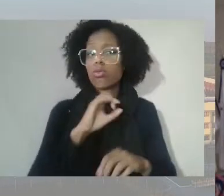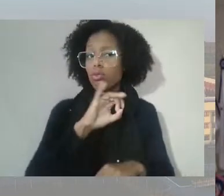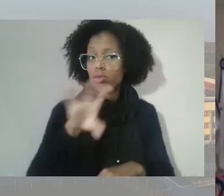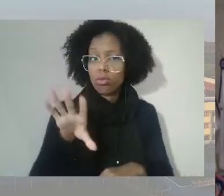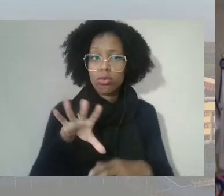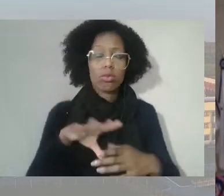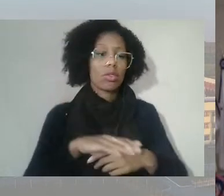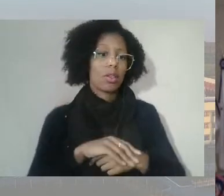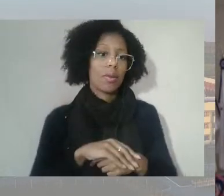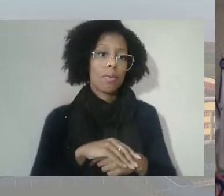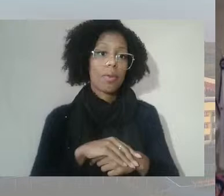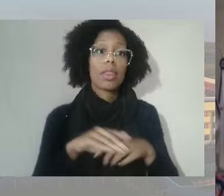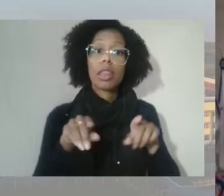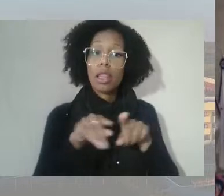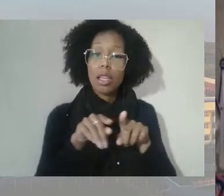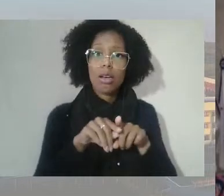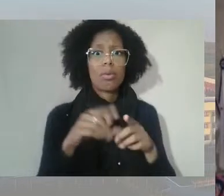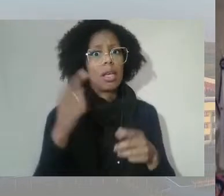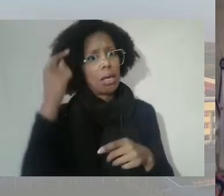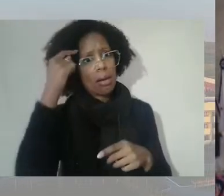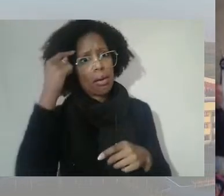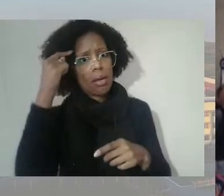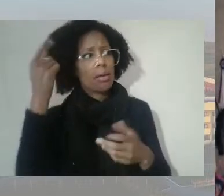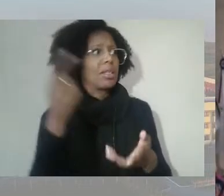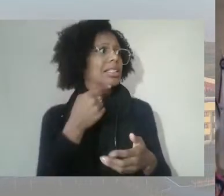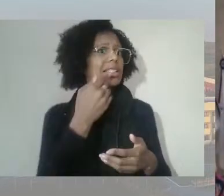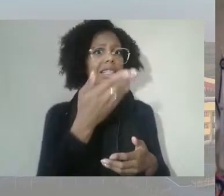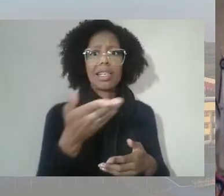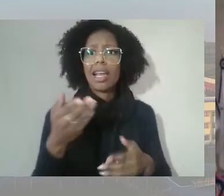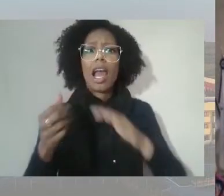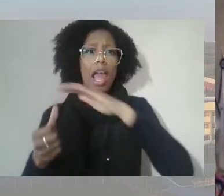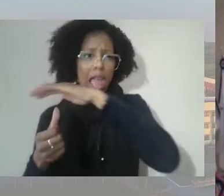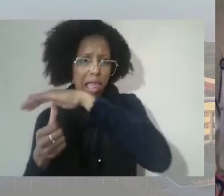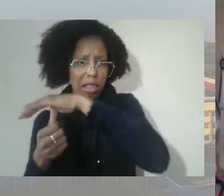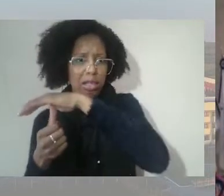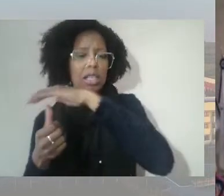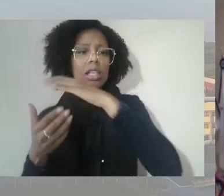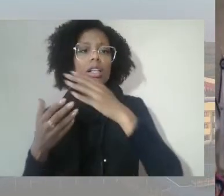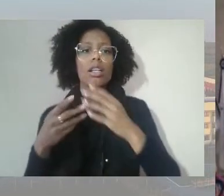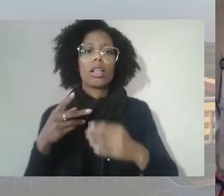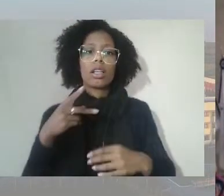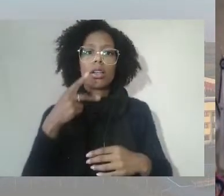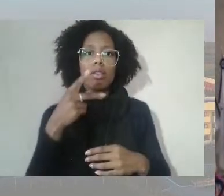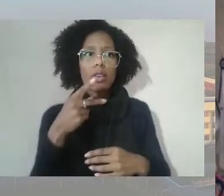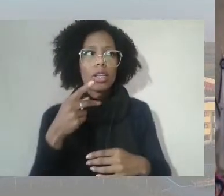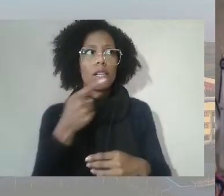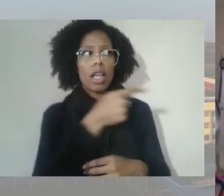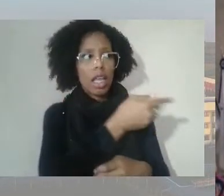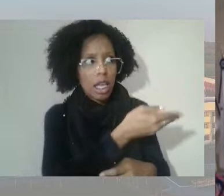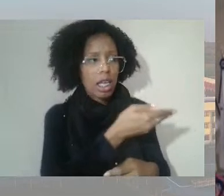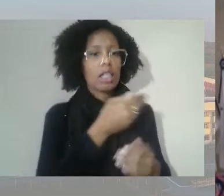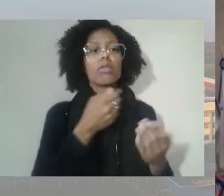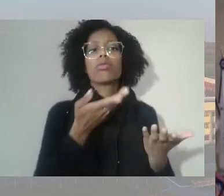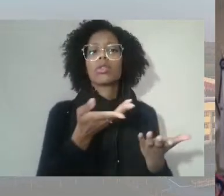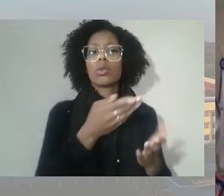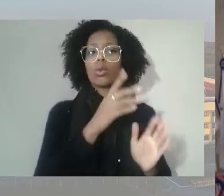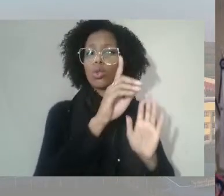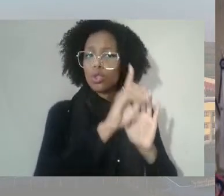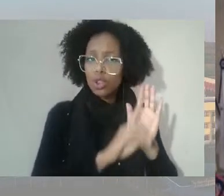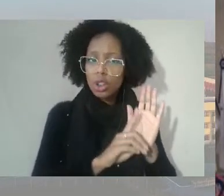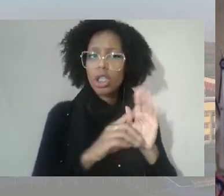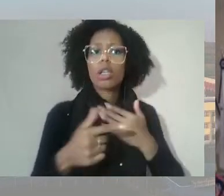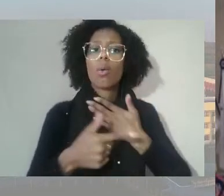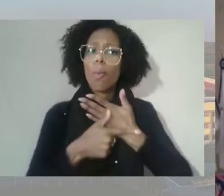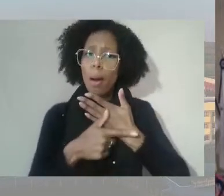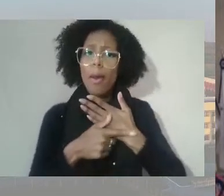instituição. Repudiamos esta posição adotada pela reitoria, pois isso impede de exercer o seu verdadeiro papel, que é de